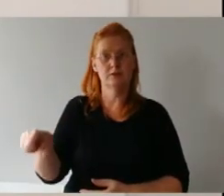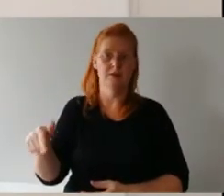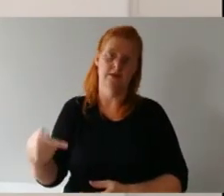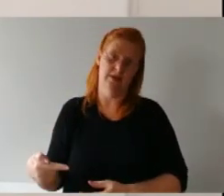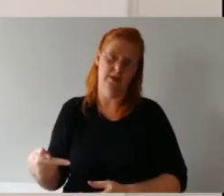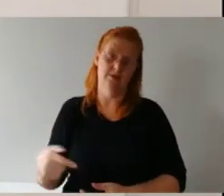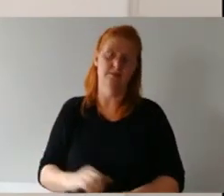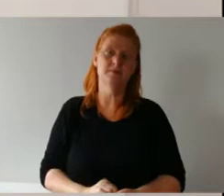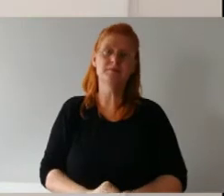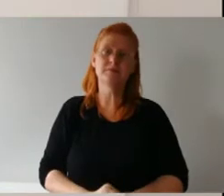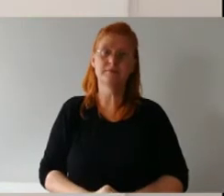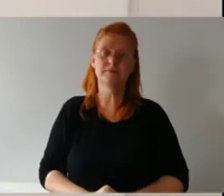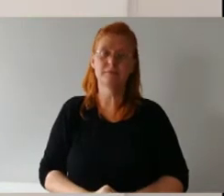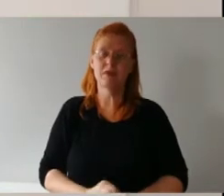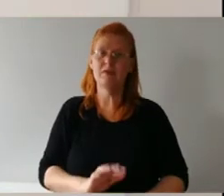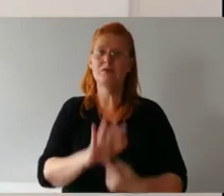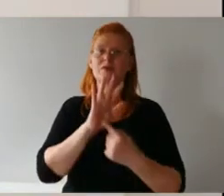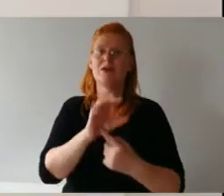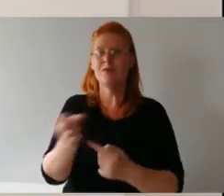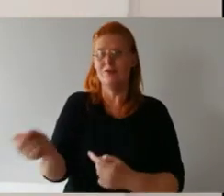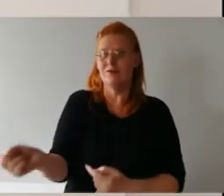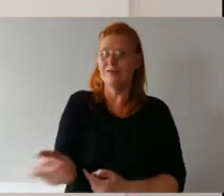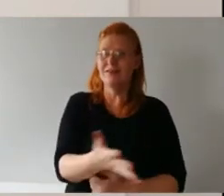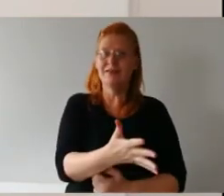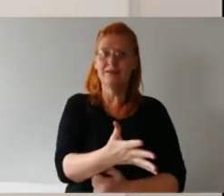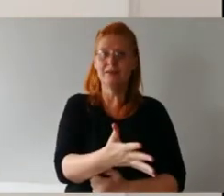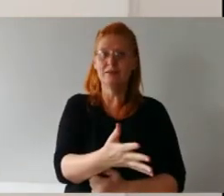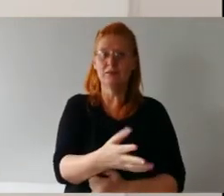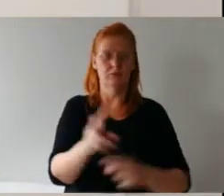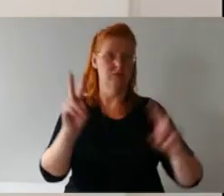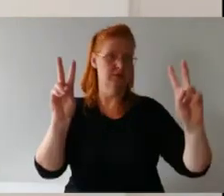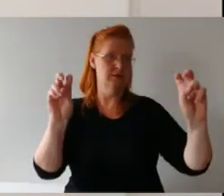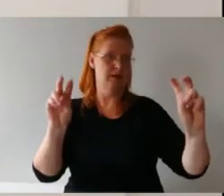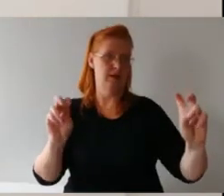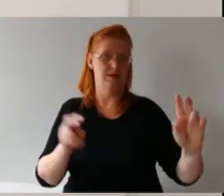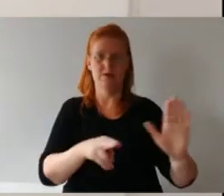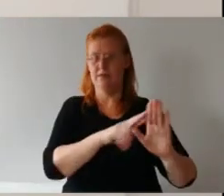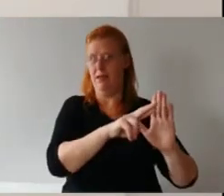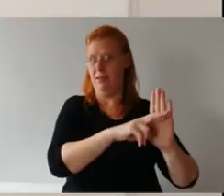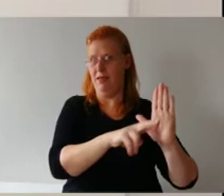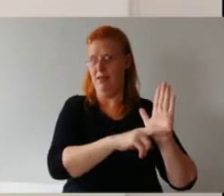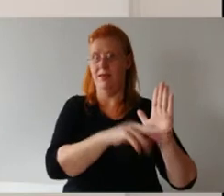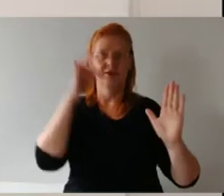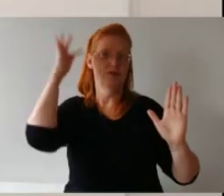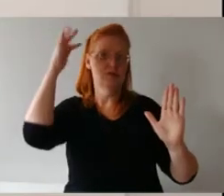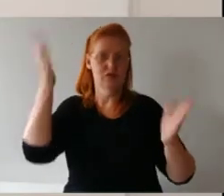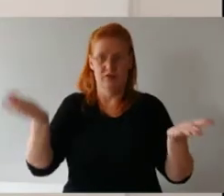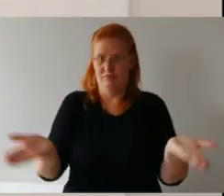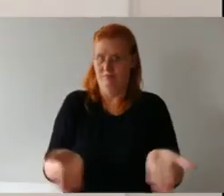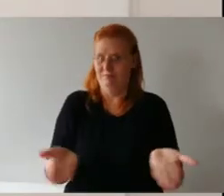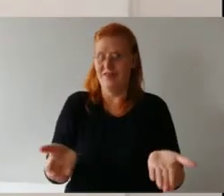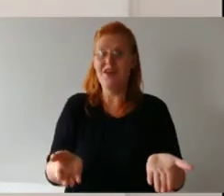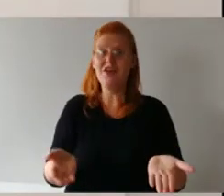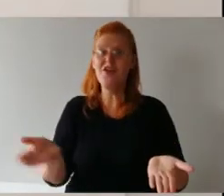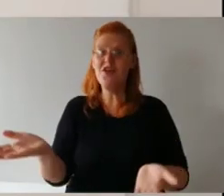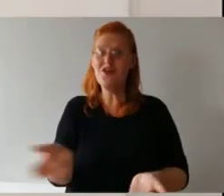em 1997. O livro vem trazer uma nova abordagem sobre os padrões filosóficos